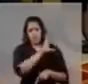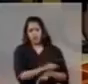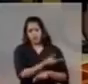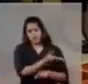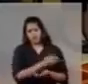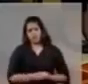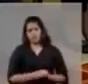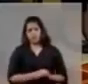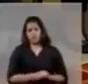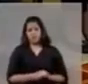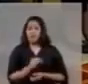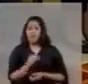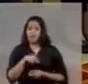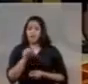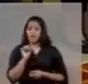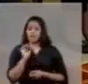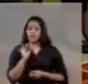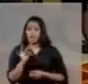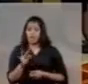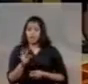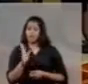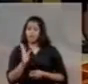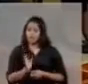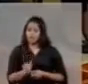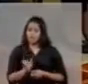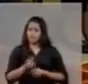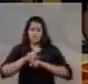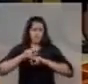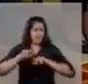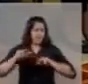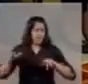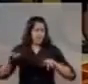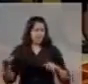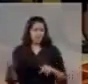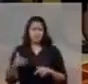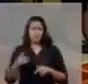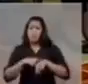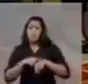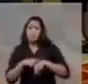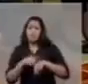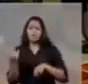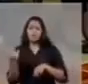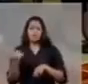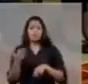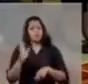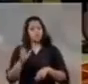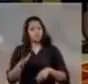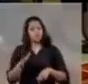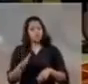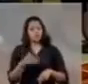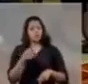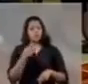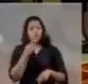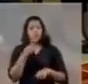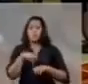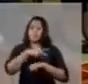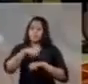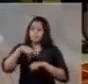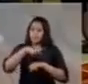E esta corte, em diferentes oportunidades, em homenagem à Constituição Federal, prestigiou a ideia de